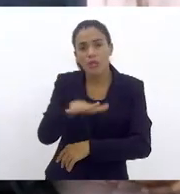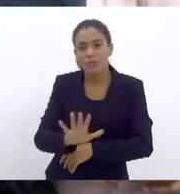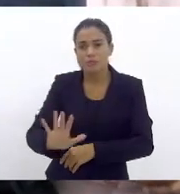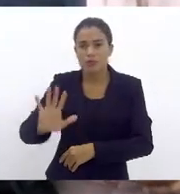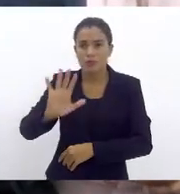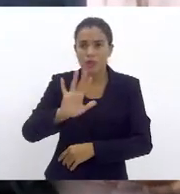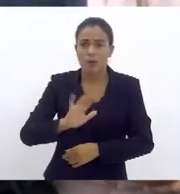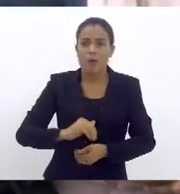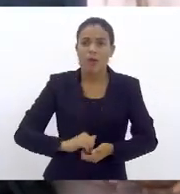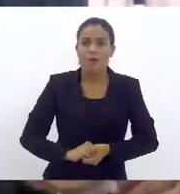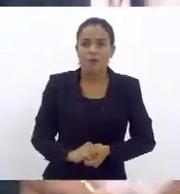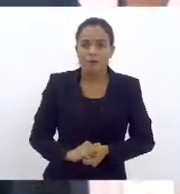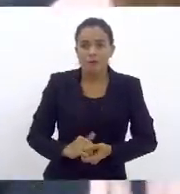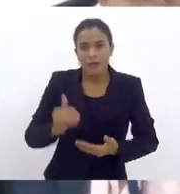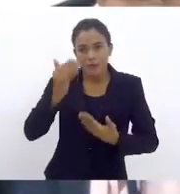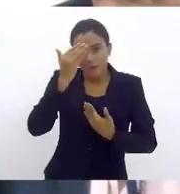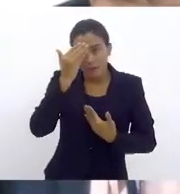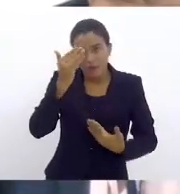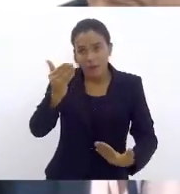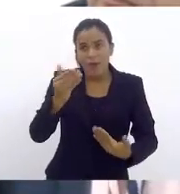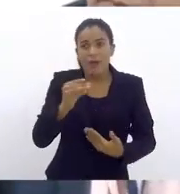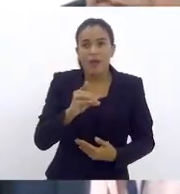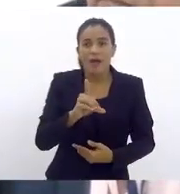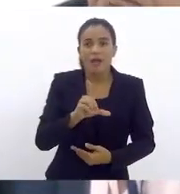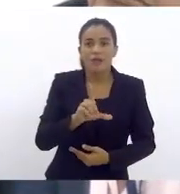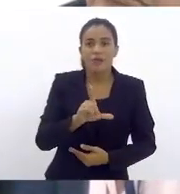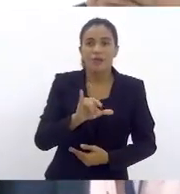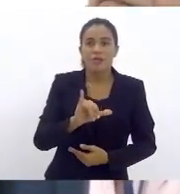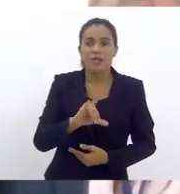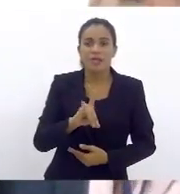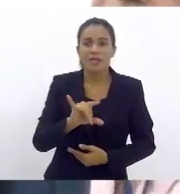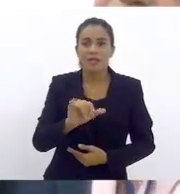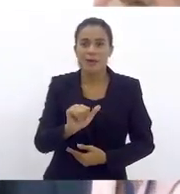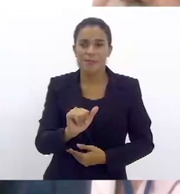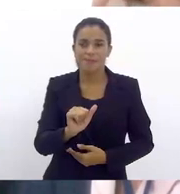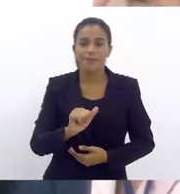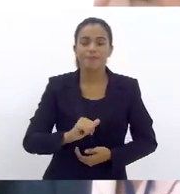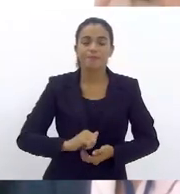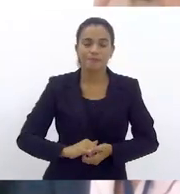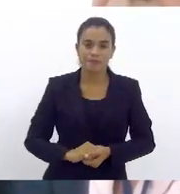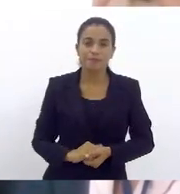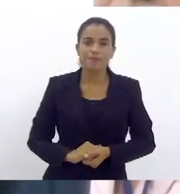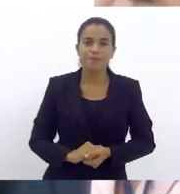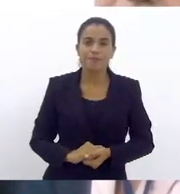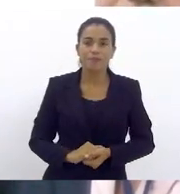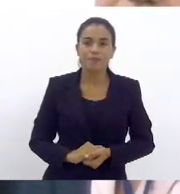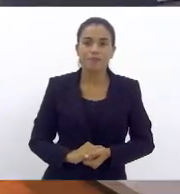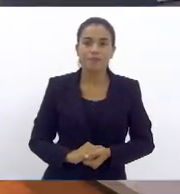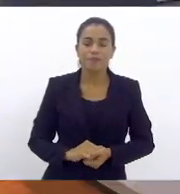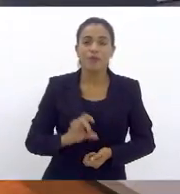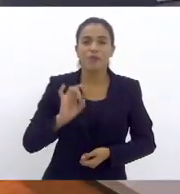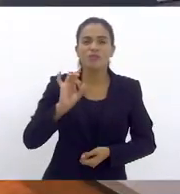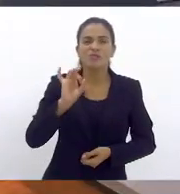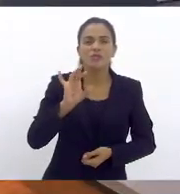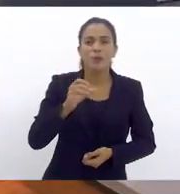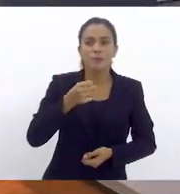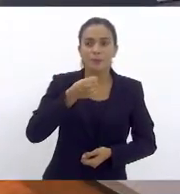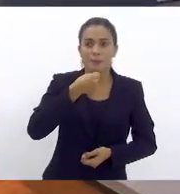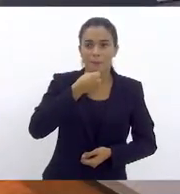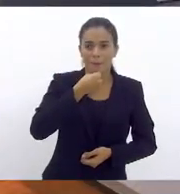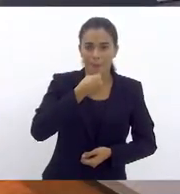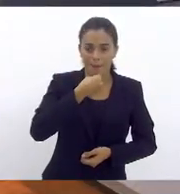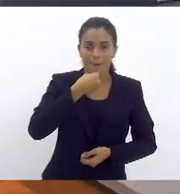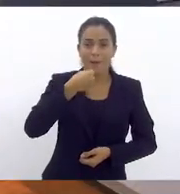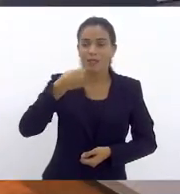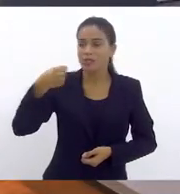é isso obrigada Lídia é um grupo aqui só para passar aqui para essa canto direito